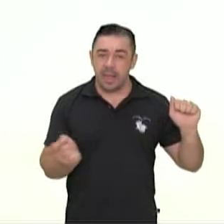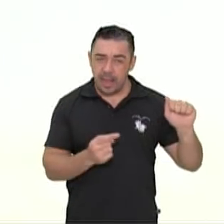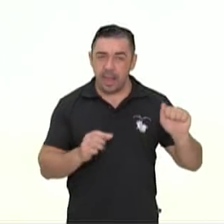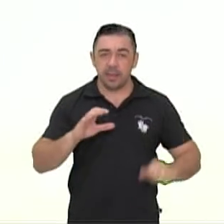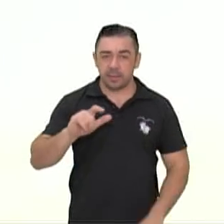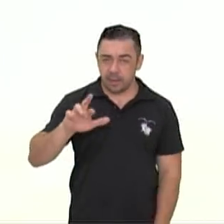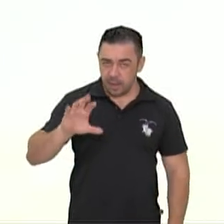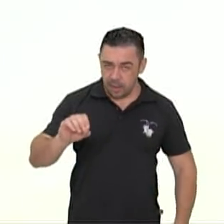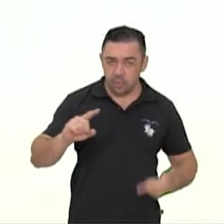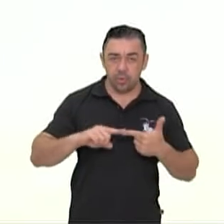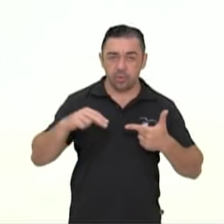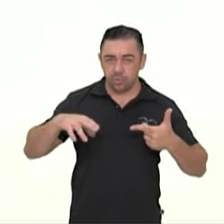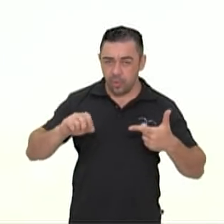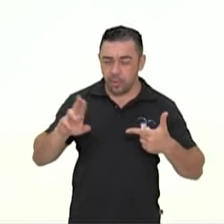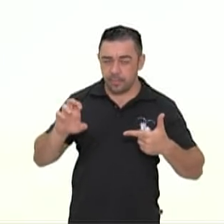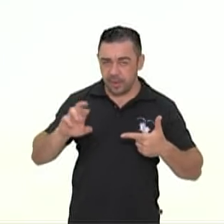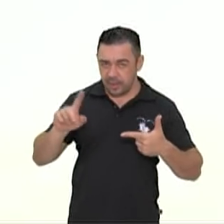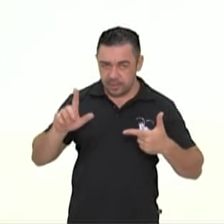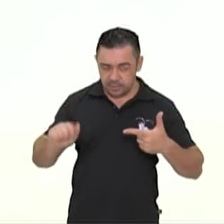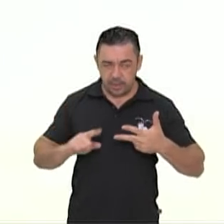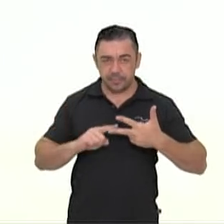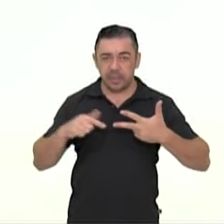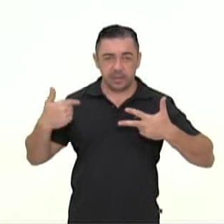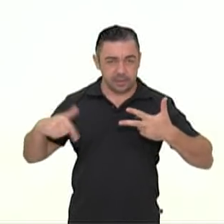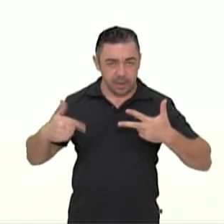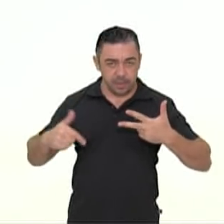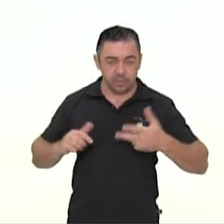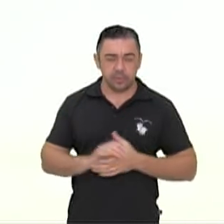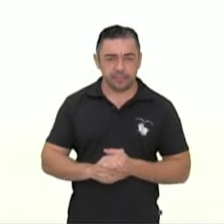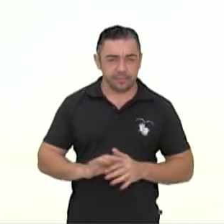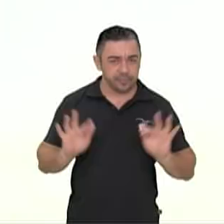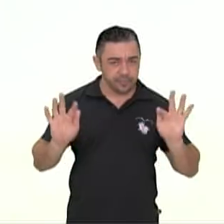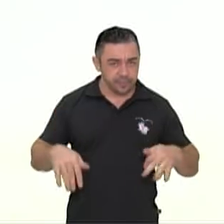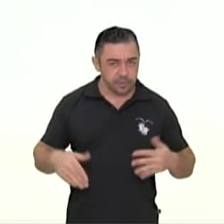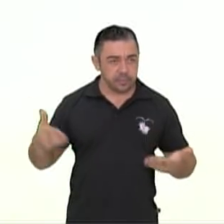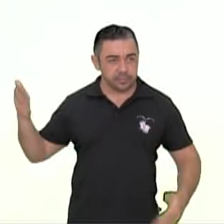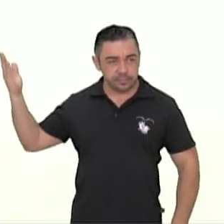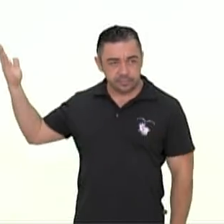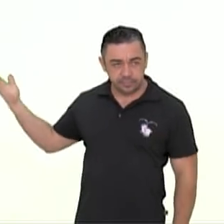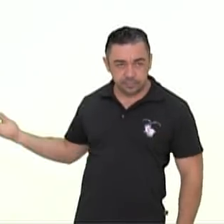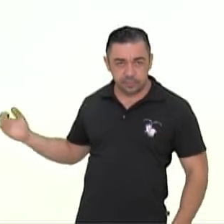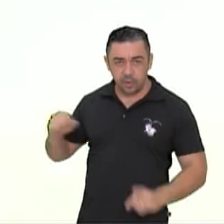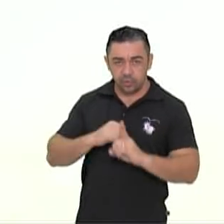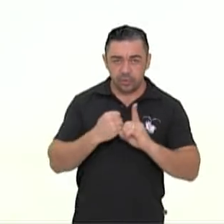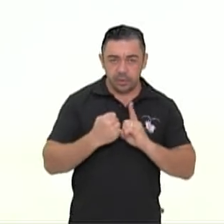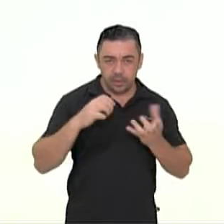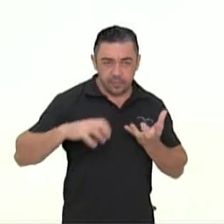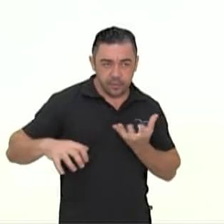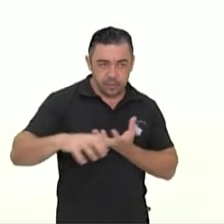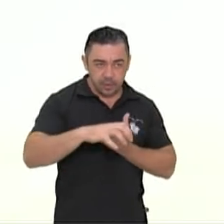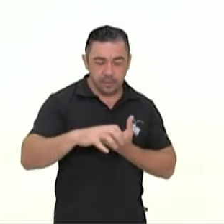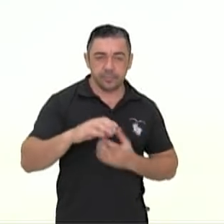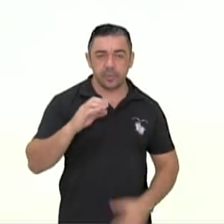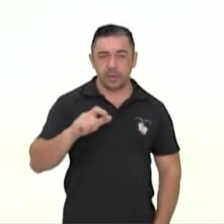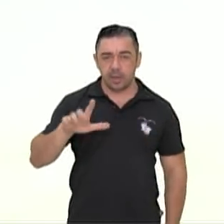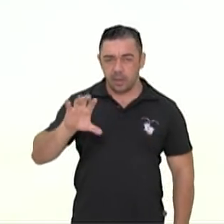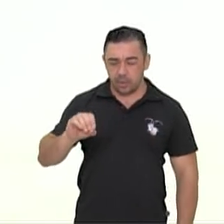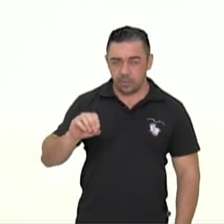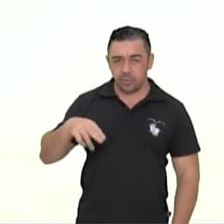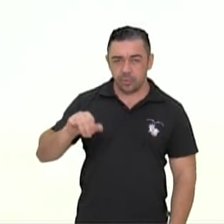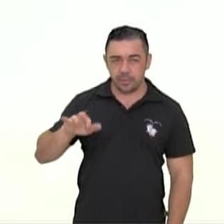bem! Clero, nobreza e trabalhadores. Fechou? Feudal, sociedade, clero, nobreza. Não perca a próxima